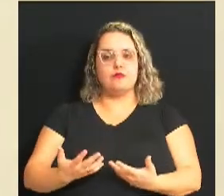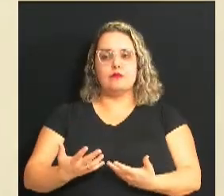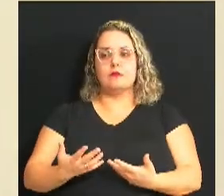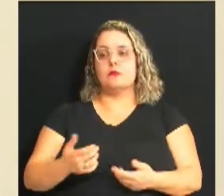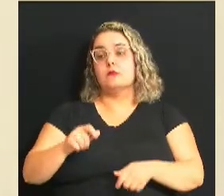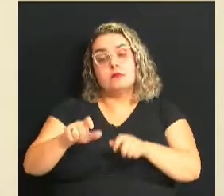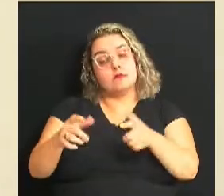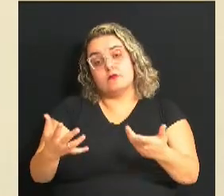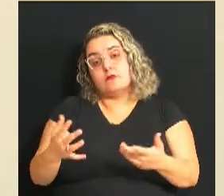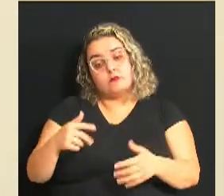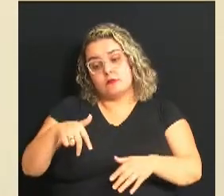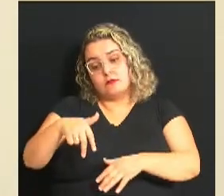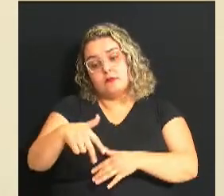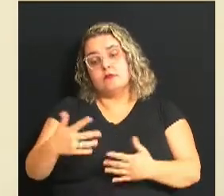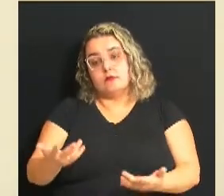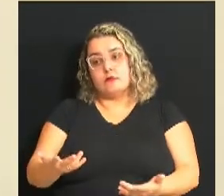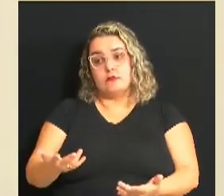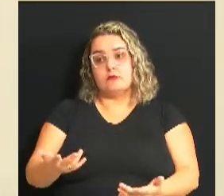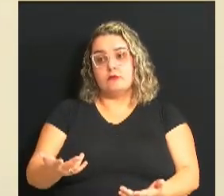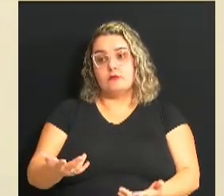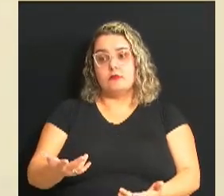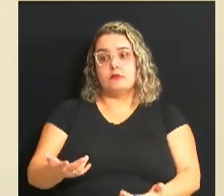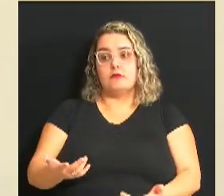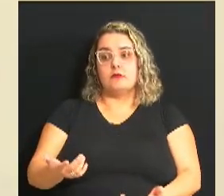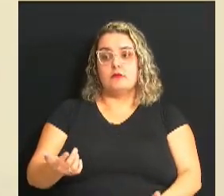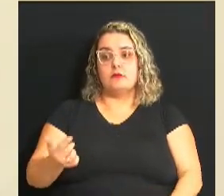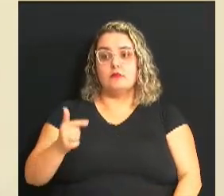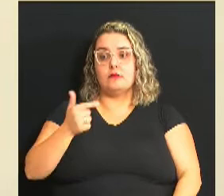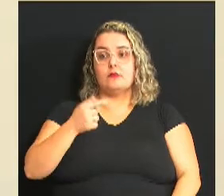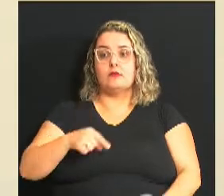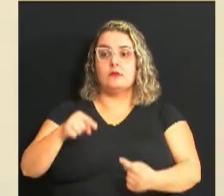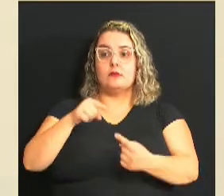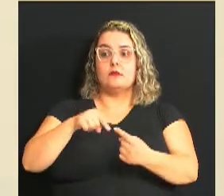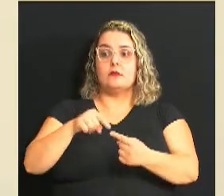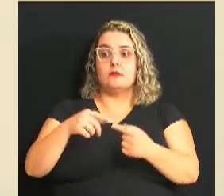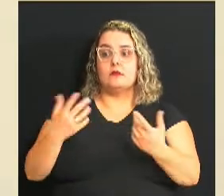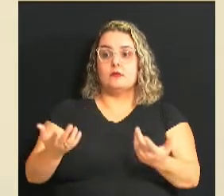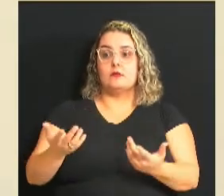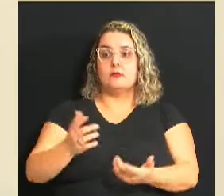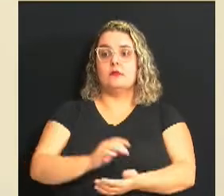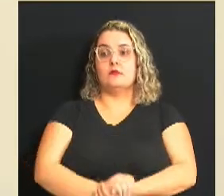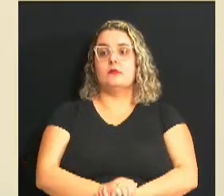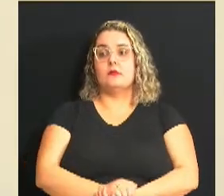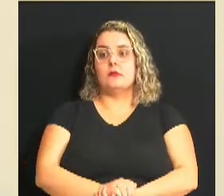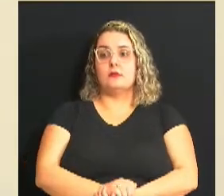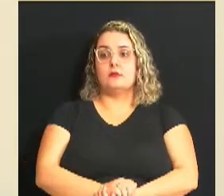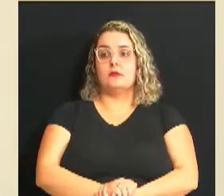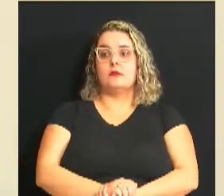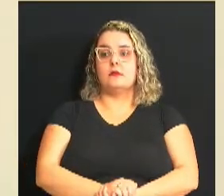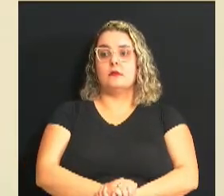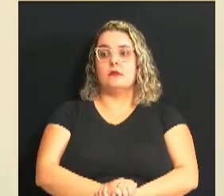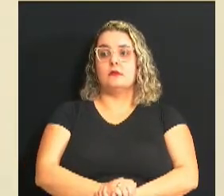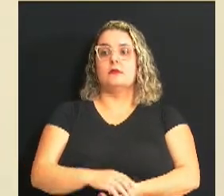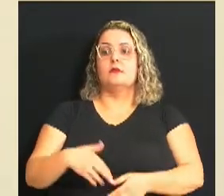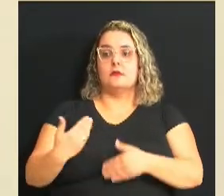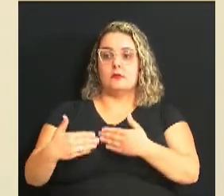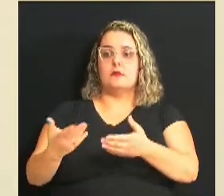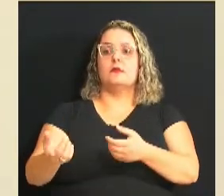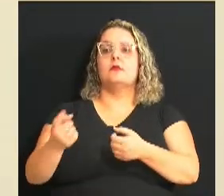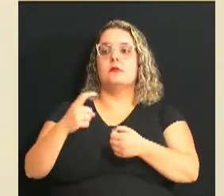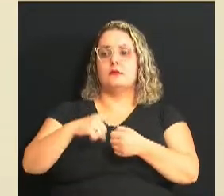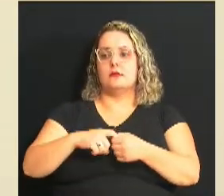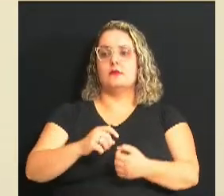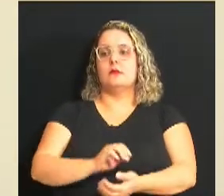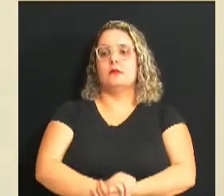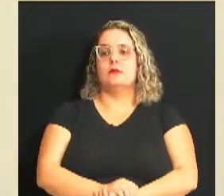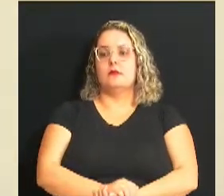não irem, né? E aí a gente não atinge o nosso objetivo. Então, eu queria falar sobre isso, e daí, oportunamente, voltar ao assunto.